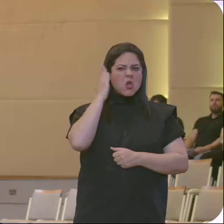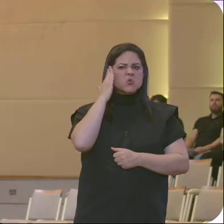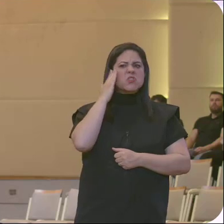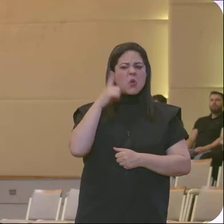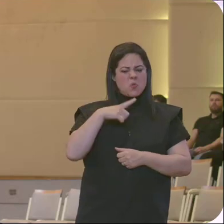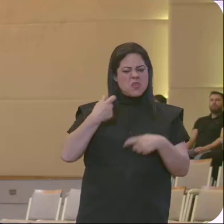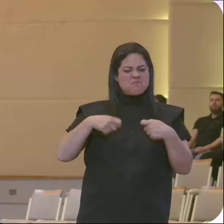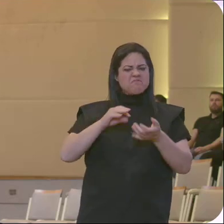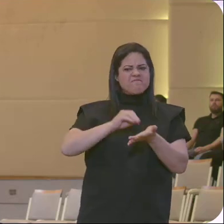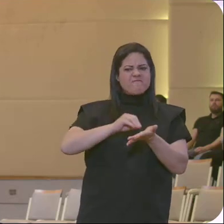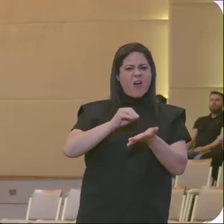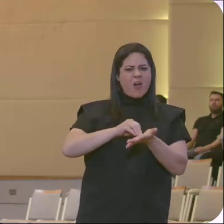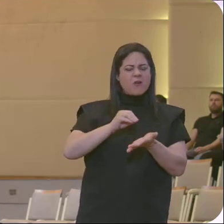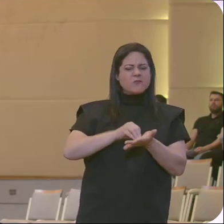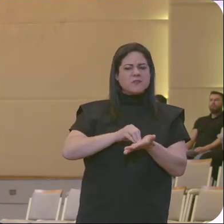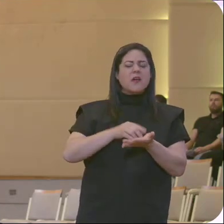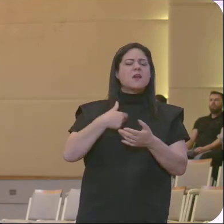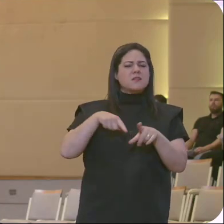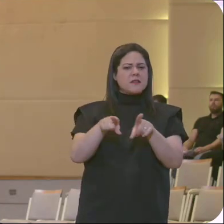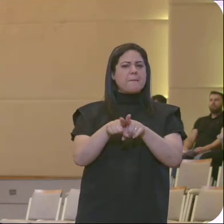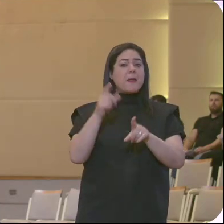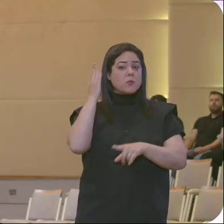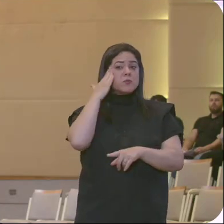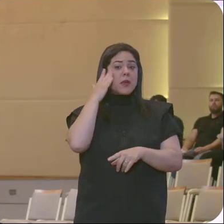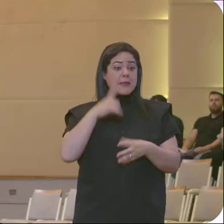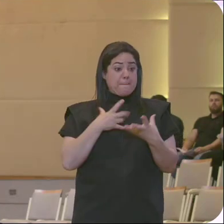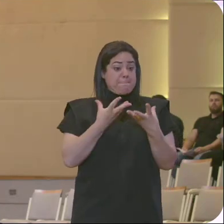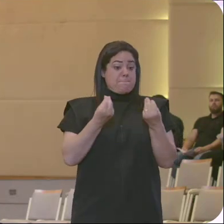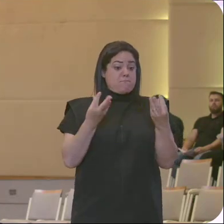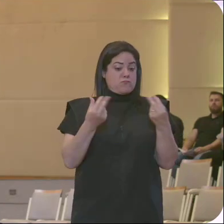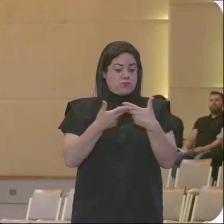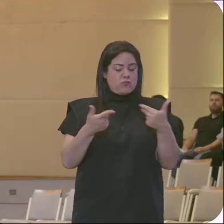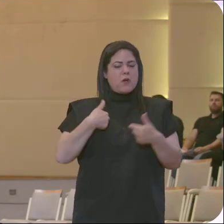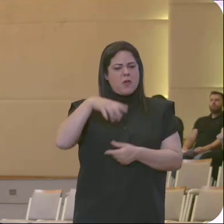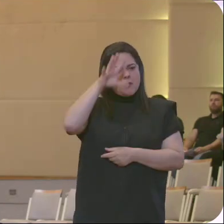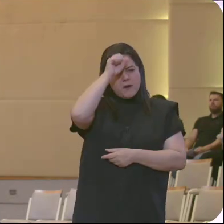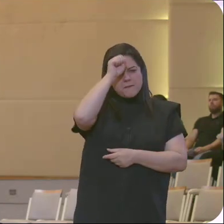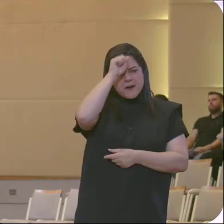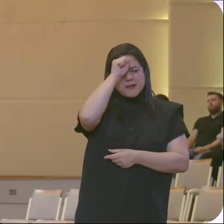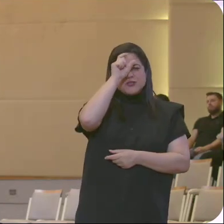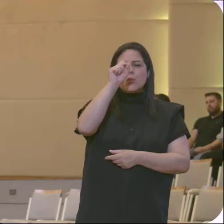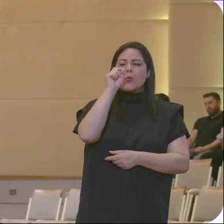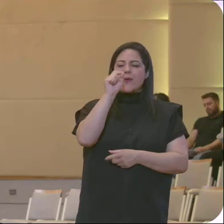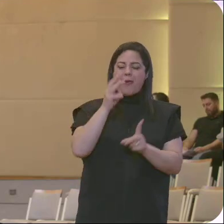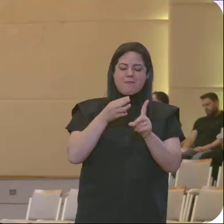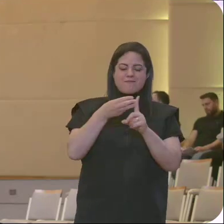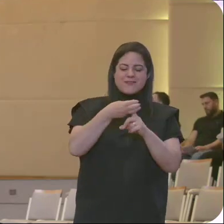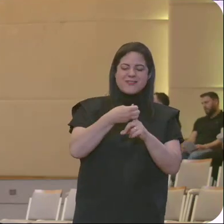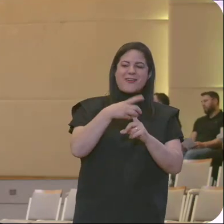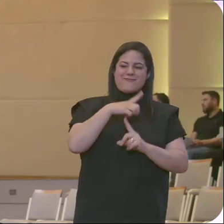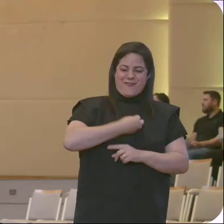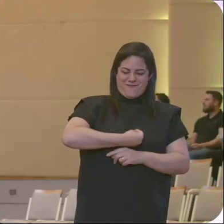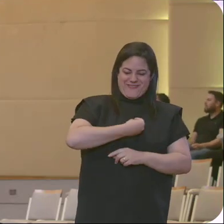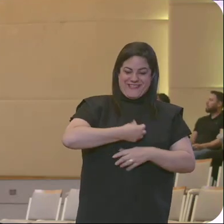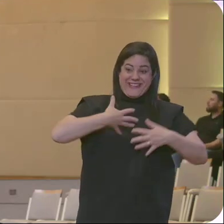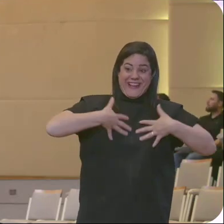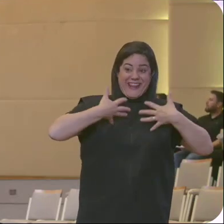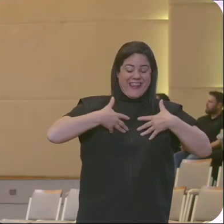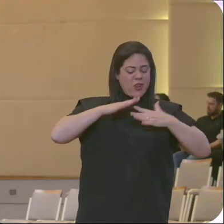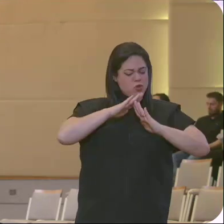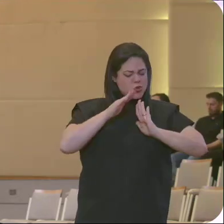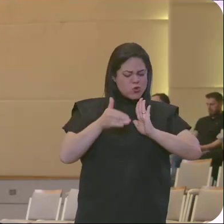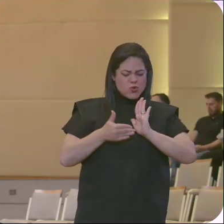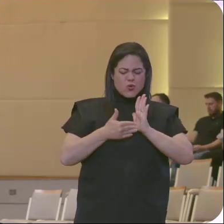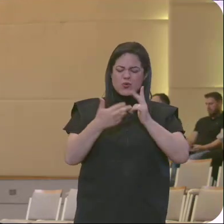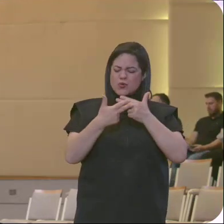passar necessidade e sei o que é ter fartura. Aprendi o segredo de viver contente em toda